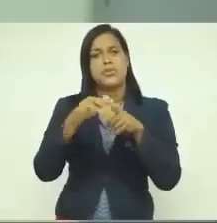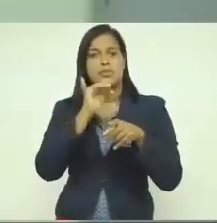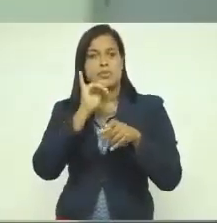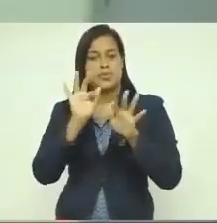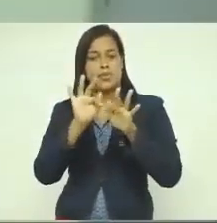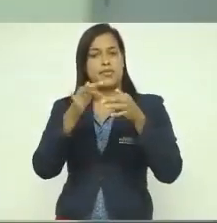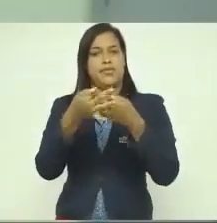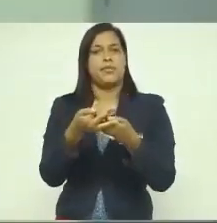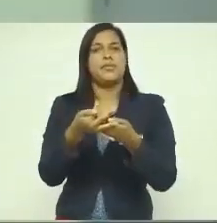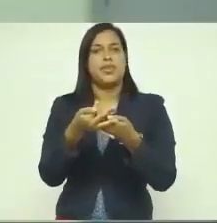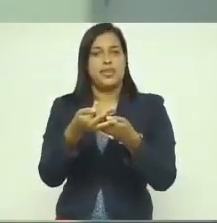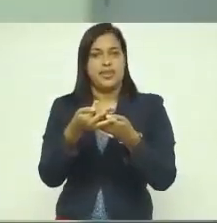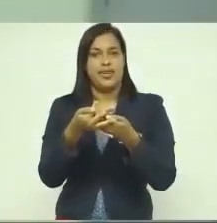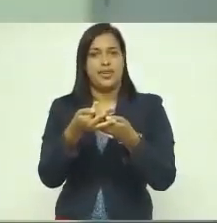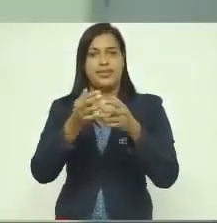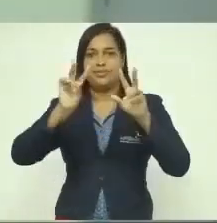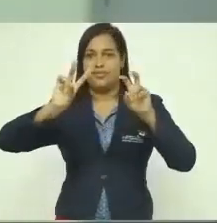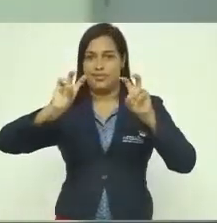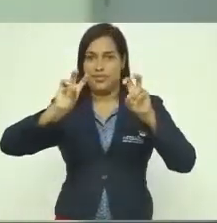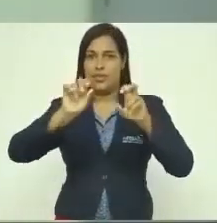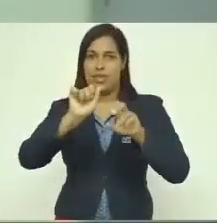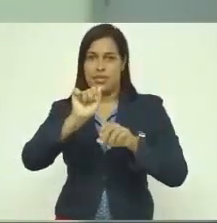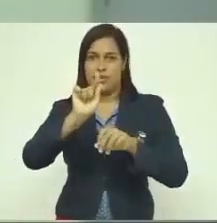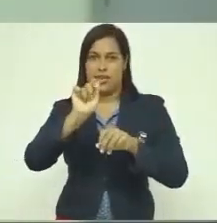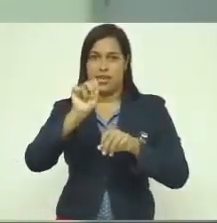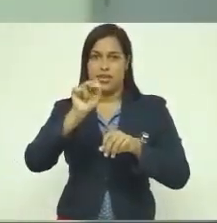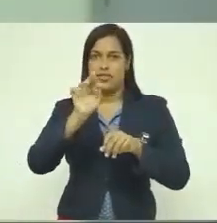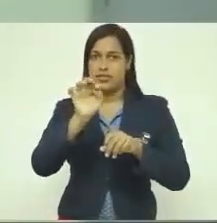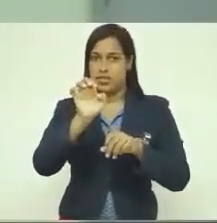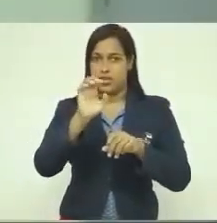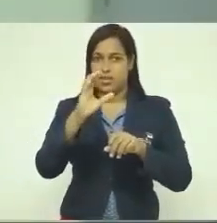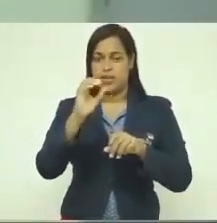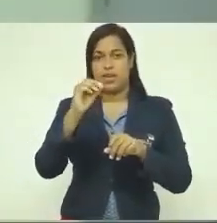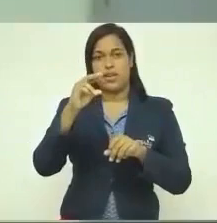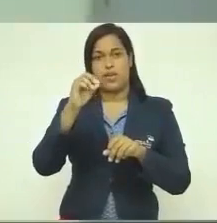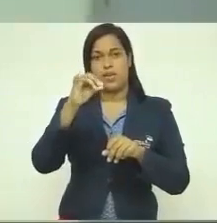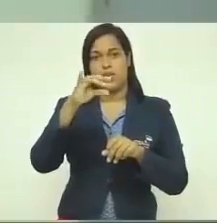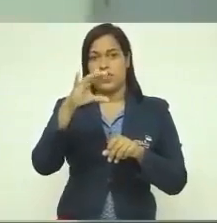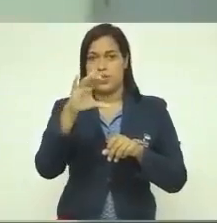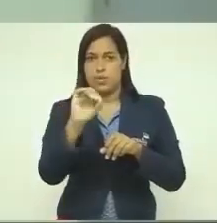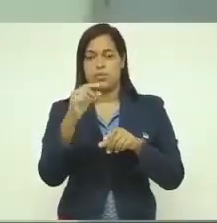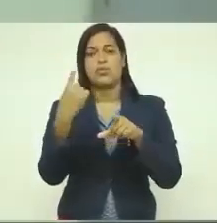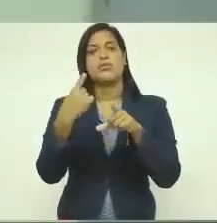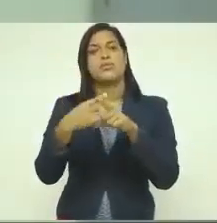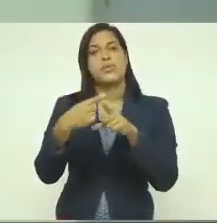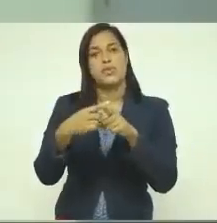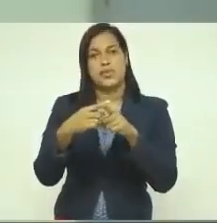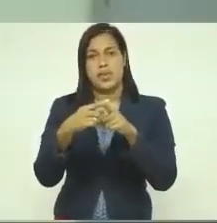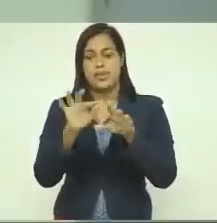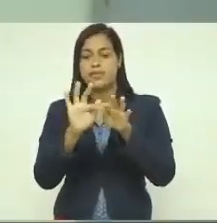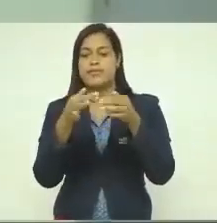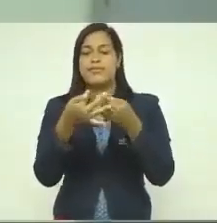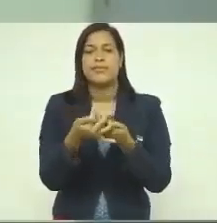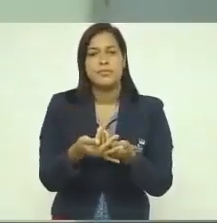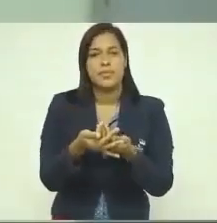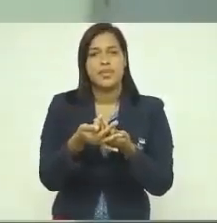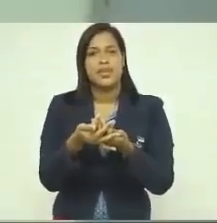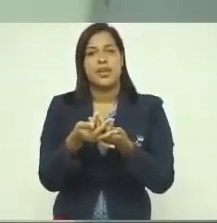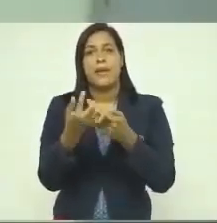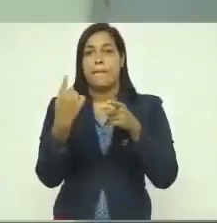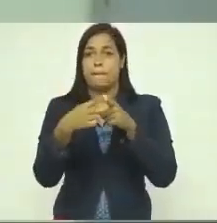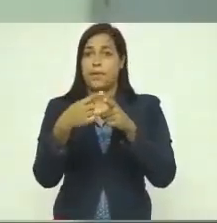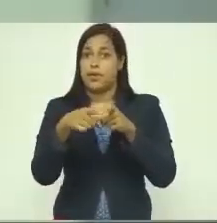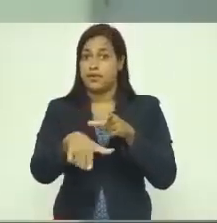família é considerada um agente econômico? Uma família é considerada um agente econômico porque